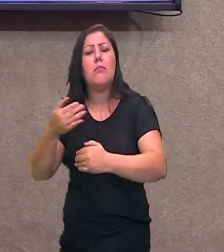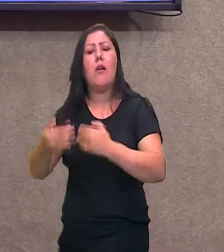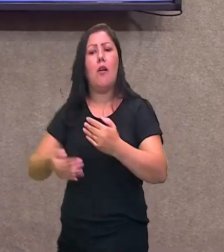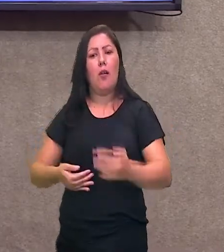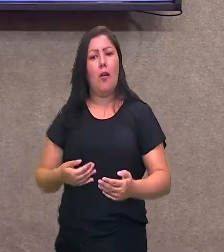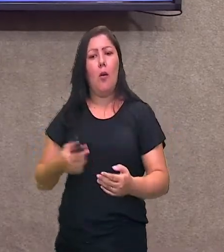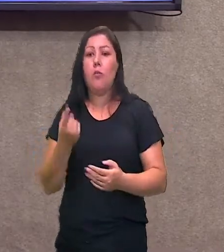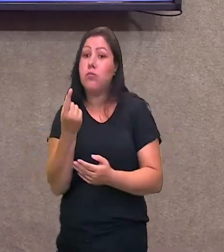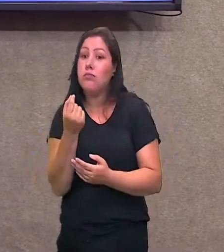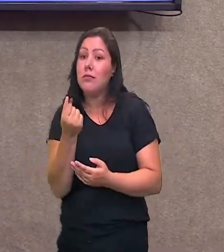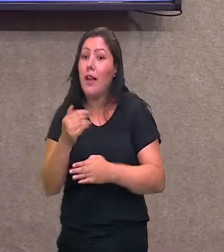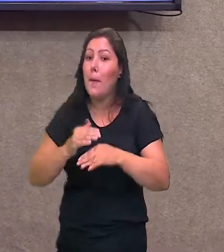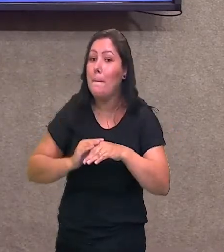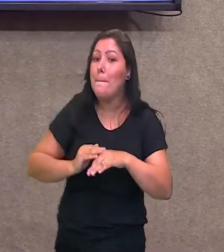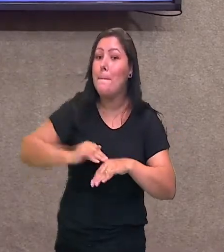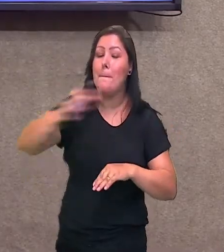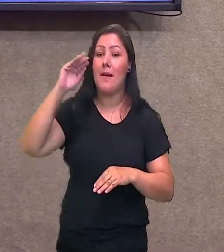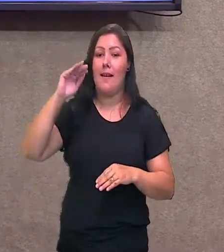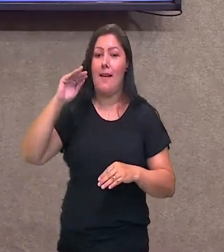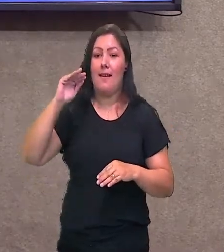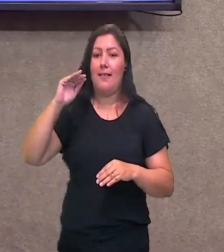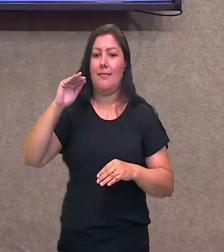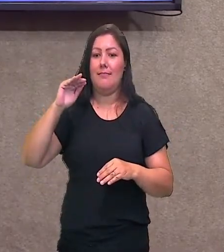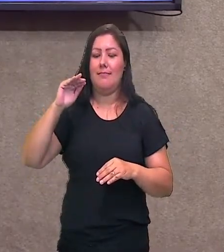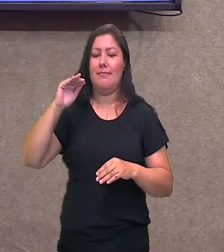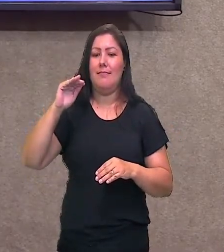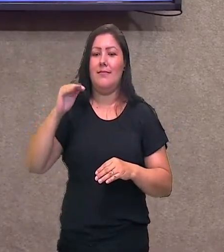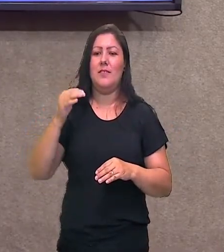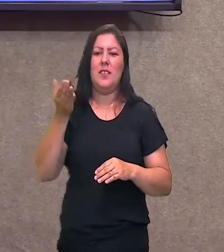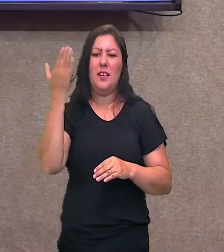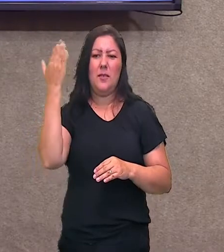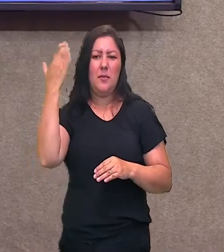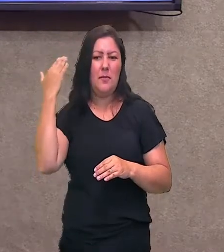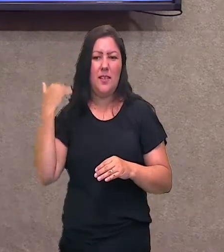mais lucro do que as outras fases,